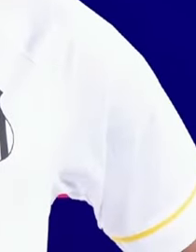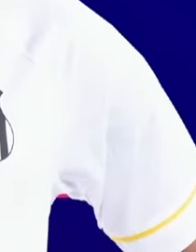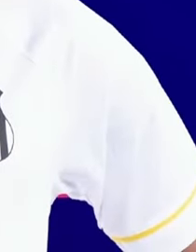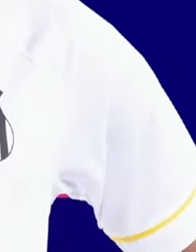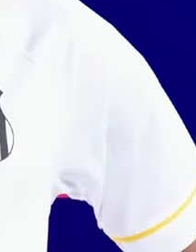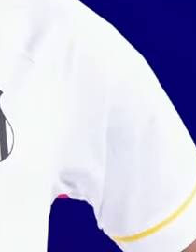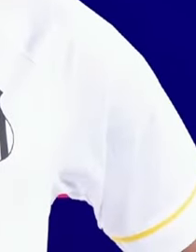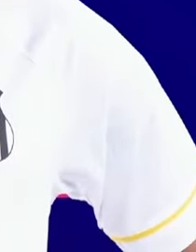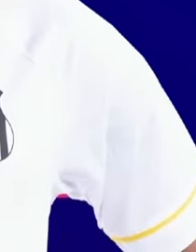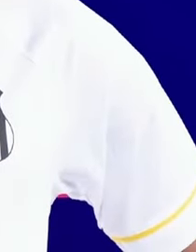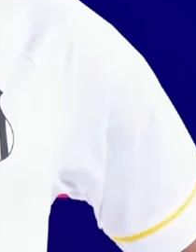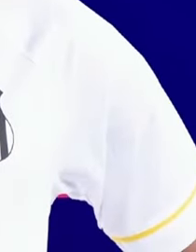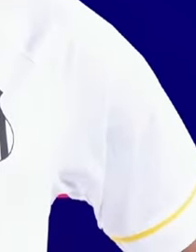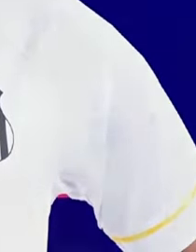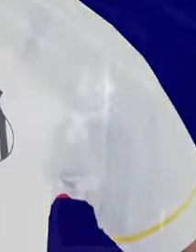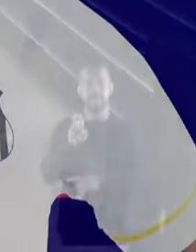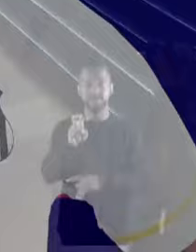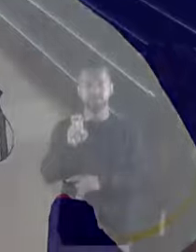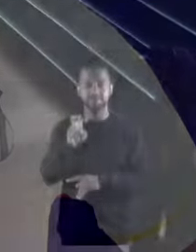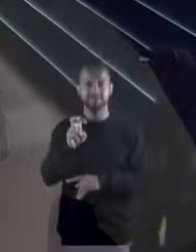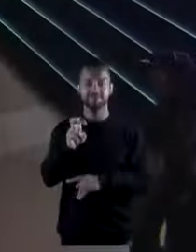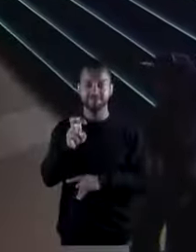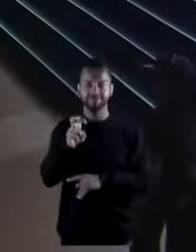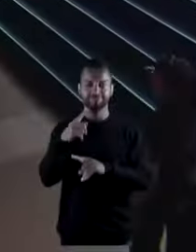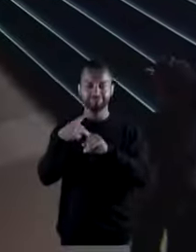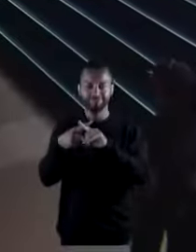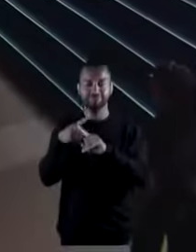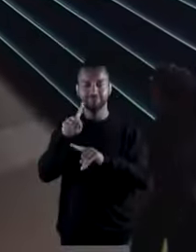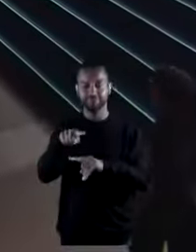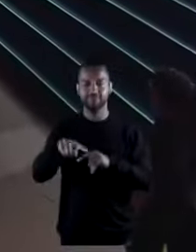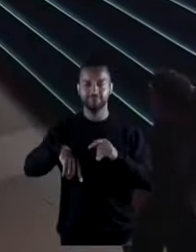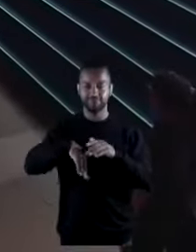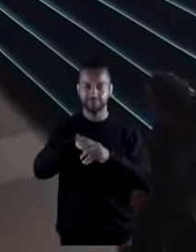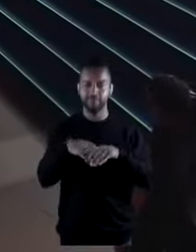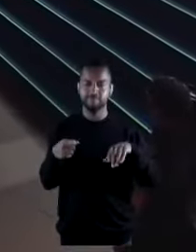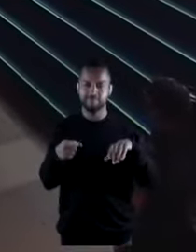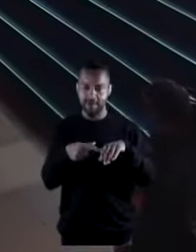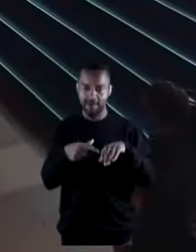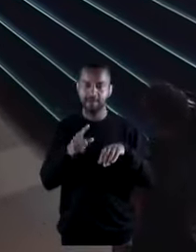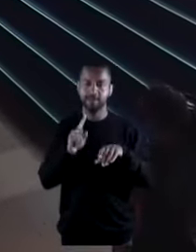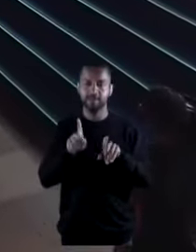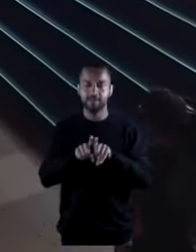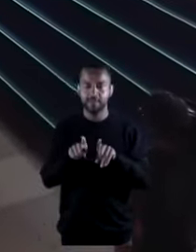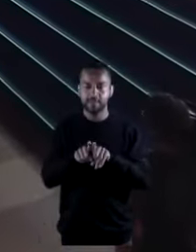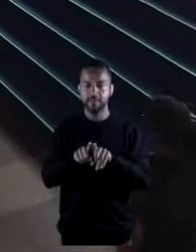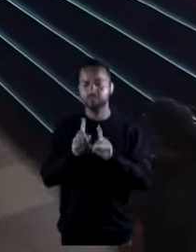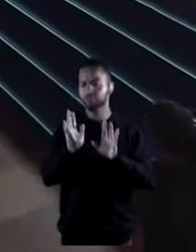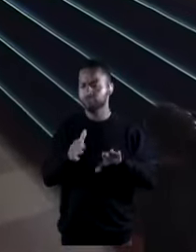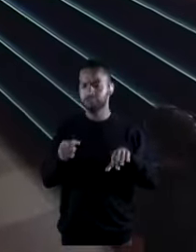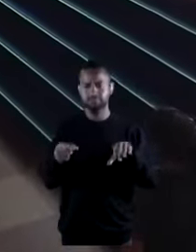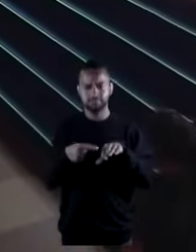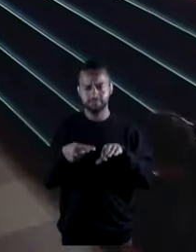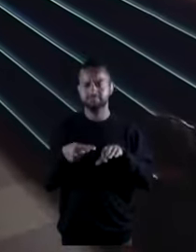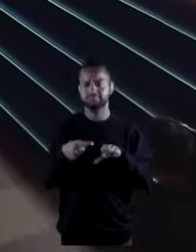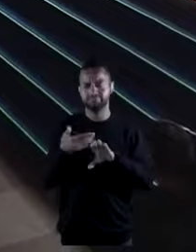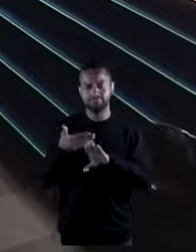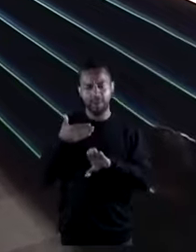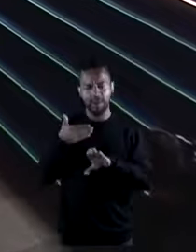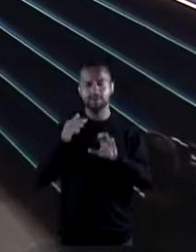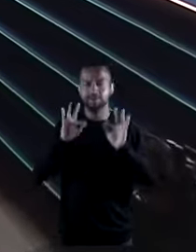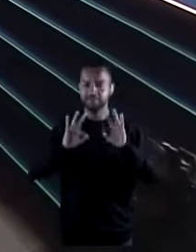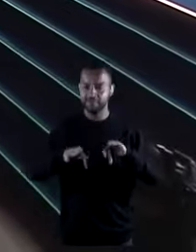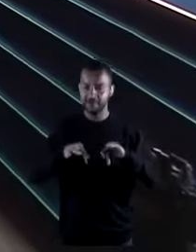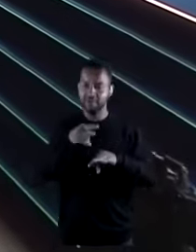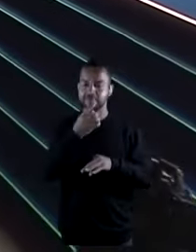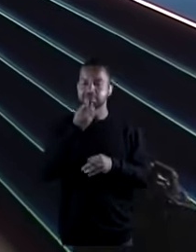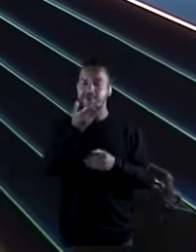Fez 15 dos 16 jogos e até marcou gol em semifinal. Seja bem-vindo